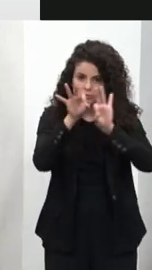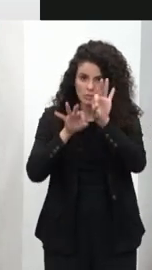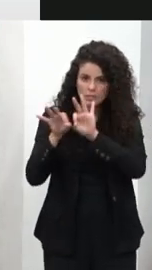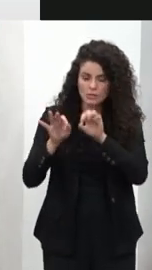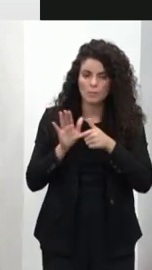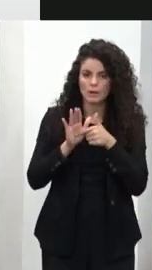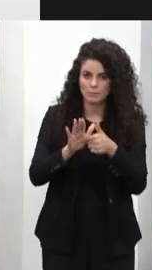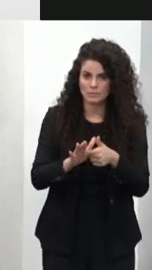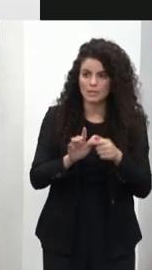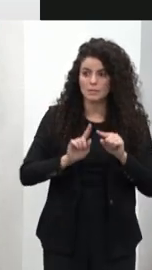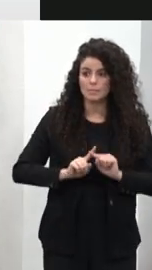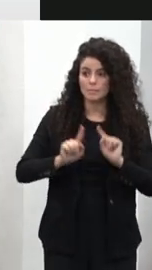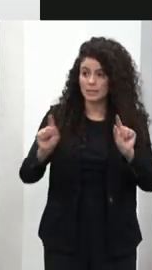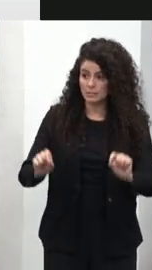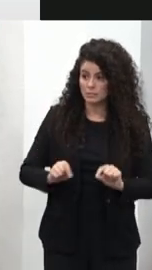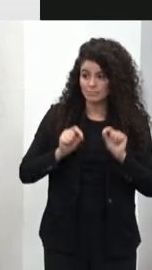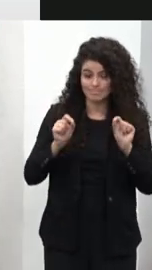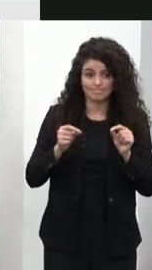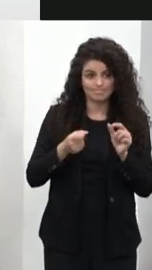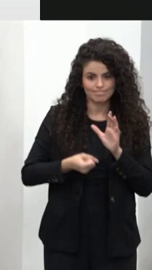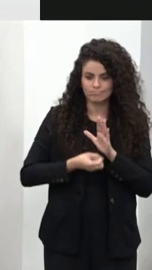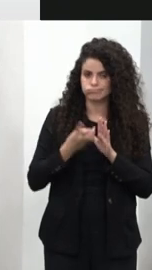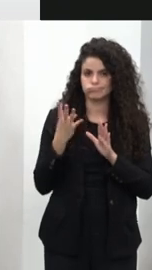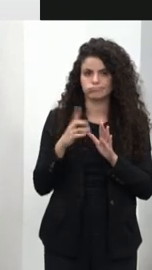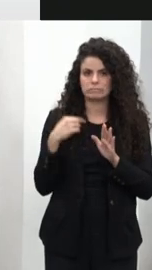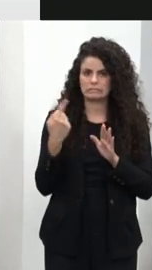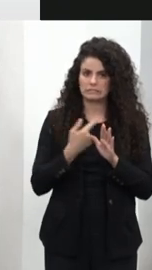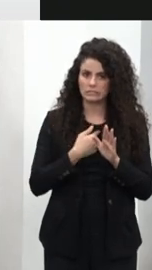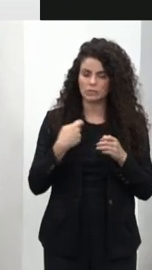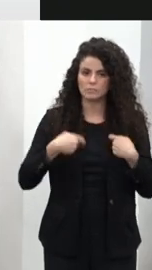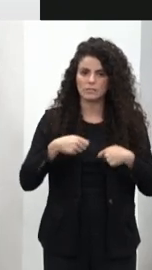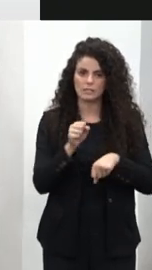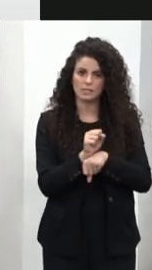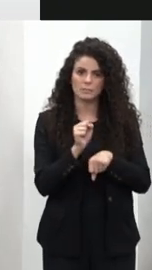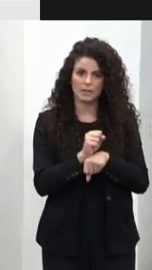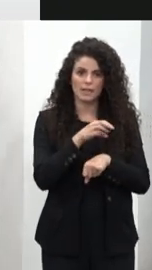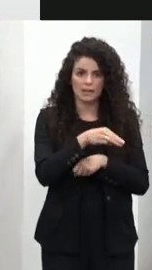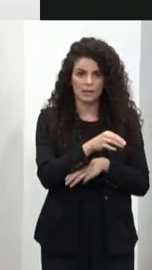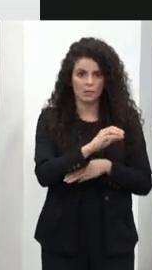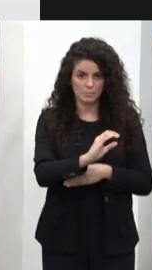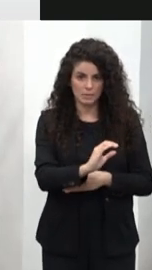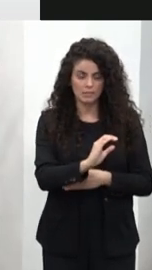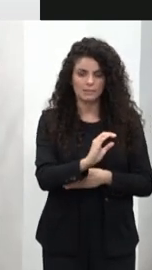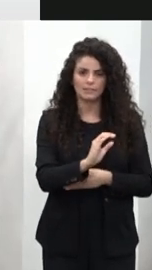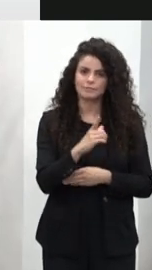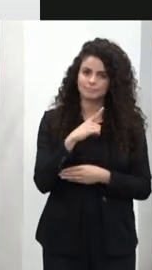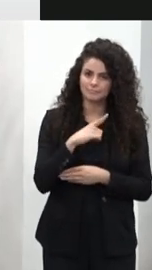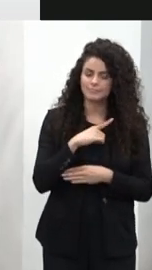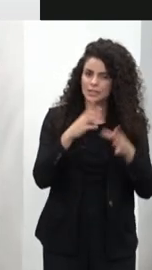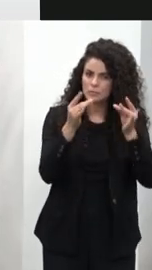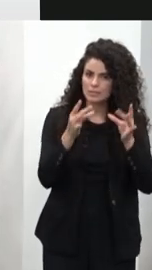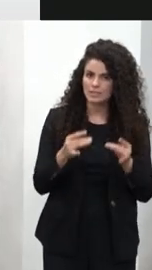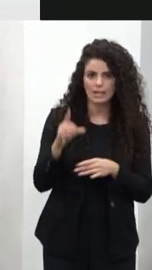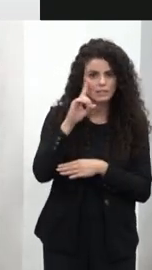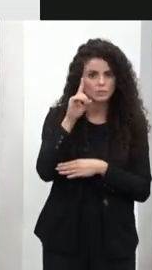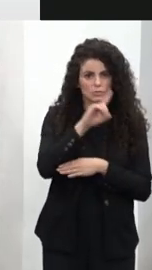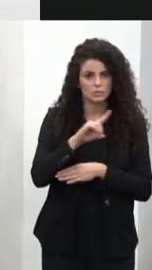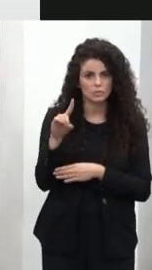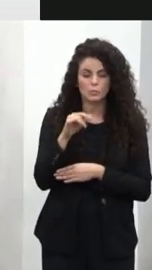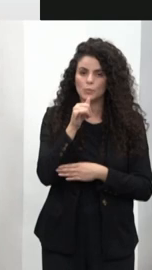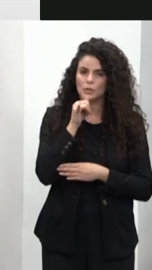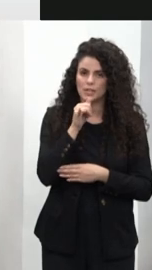os senhores Mas a questão é que muita coisa depende também do ministério da cultura e é por isso que a gente vai colocar aqui alguns detalhes das datas Olha só